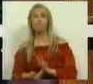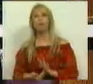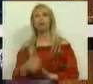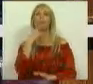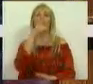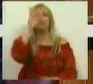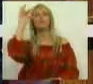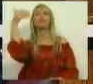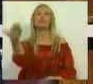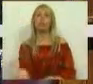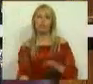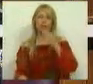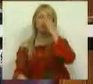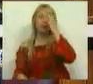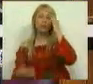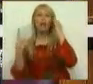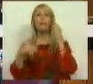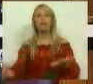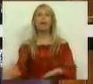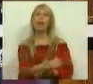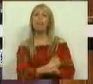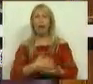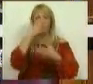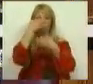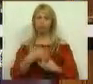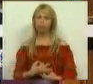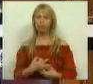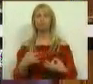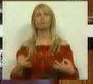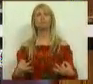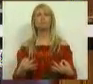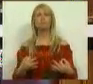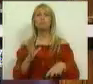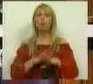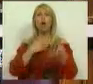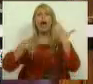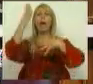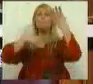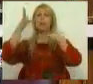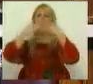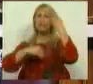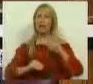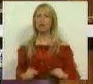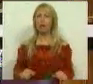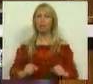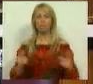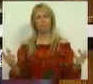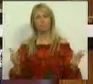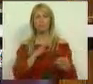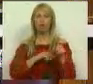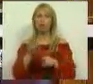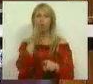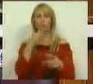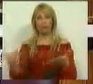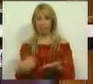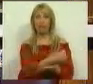Vossas Excelências, ter dados fiáveis sobre a aprendizagem. Sr. Deputado, os dados fiáveis sobre